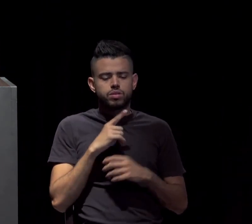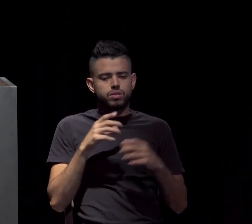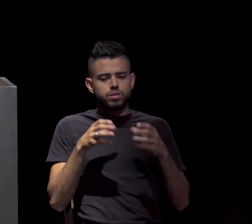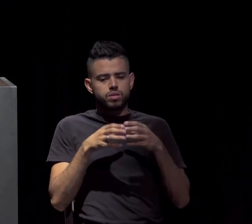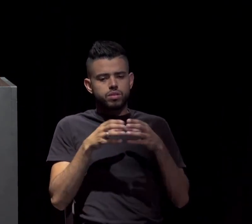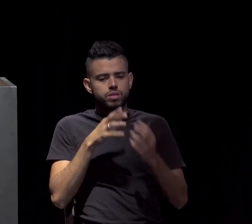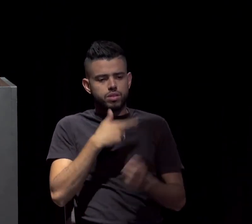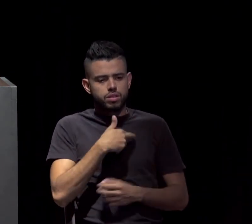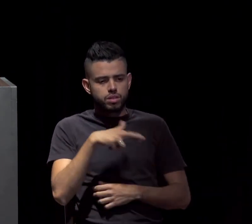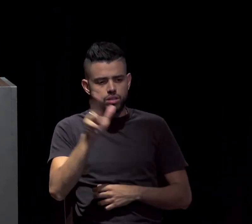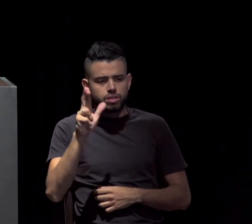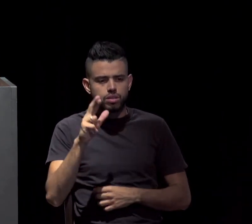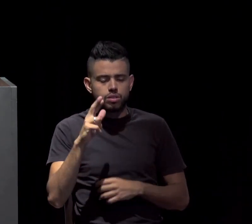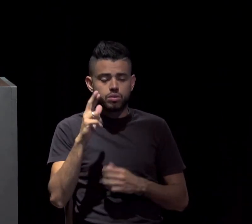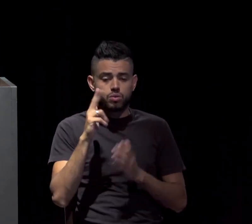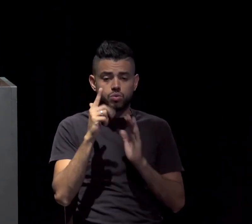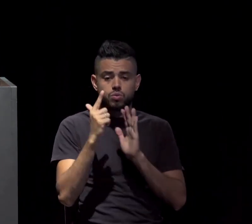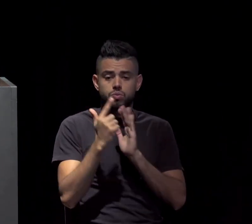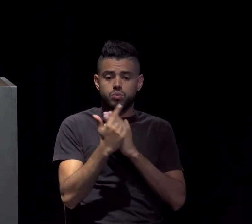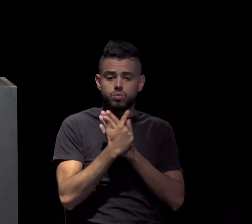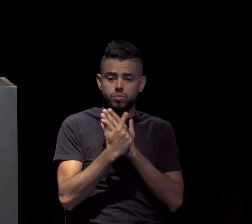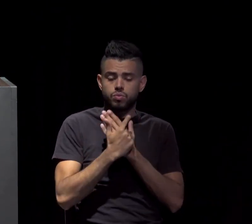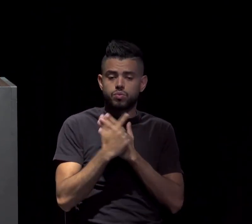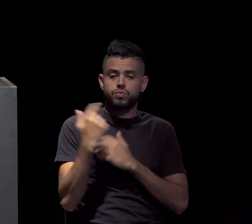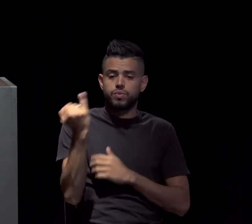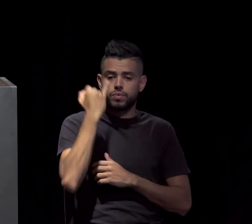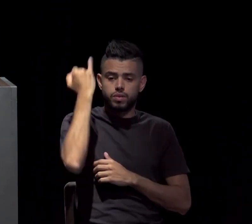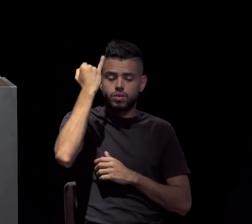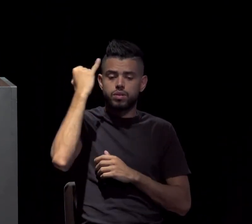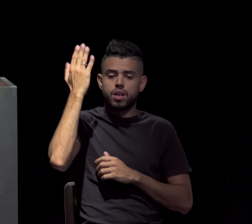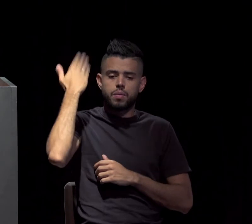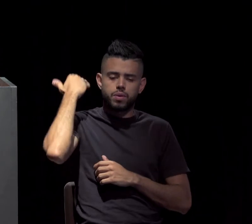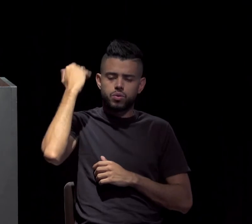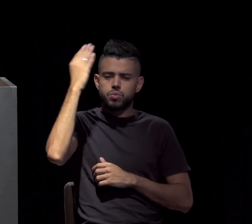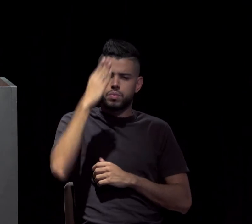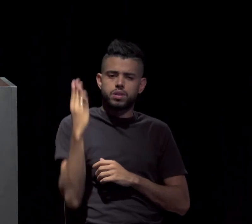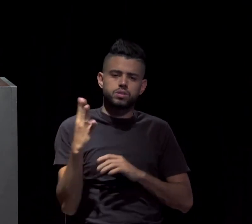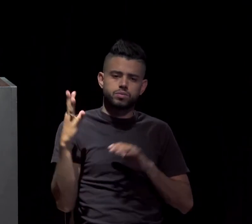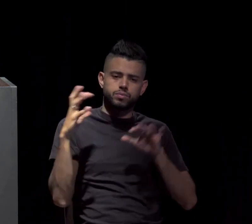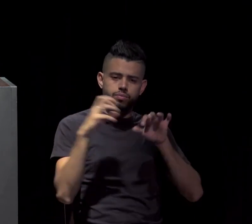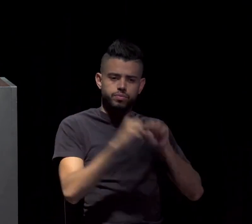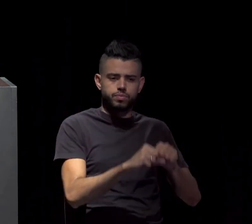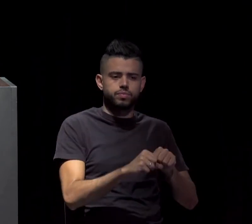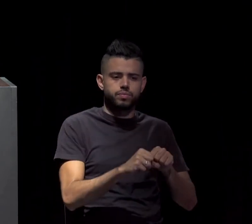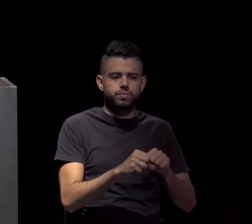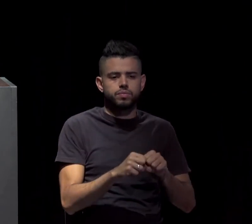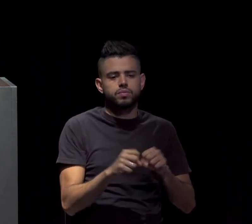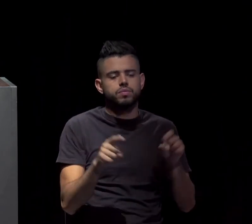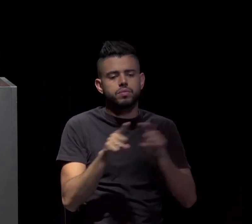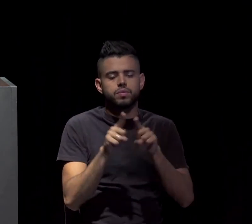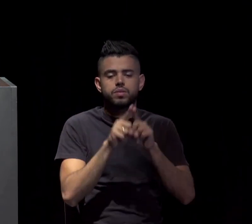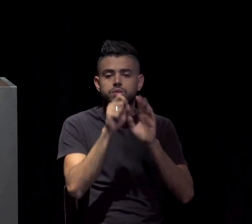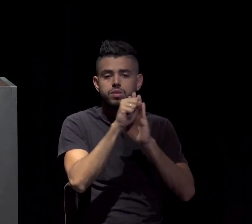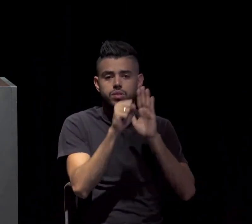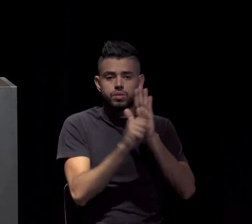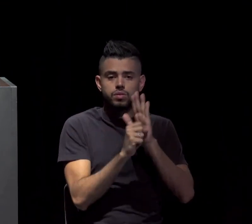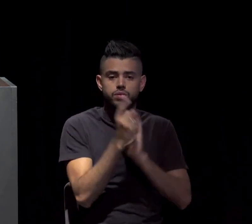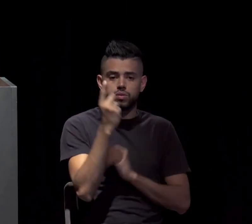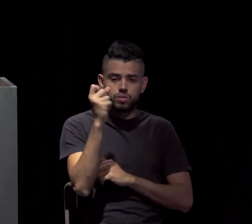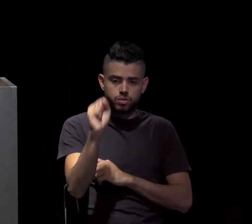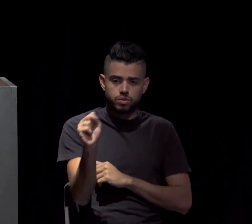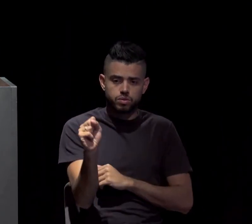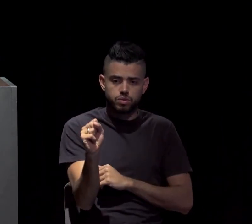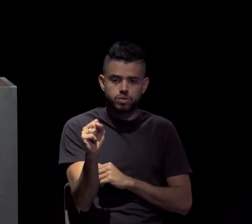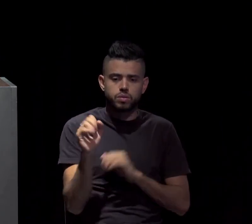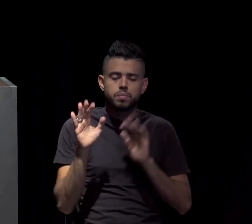religiosas que tiveram um papel fundamental no período do Brasil colonial. Em Minas, de maneira ainda mais expressiva, sobretudo no século XVIII. Ora, sem